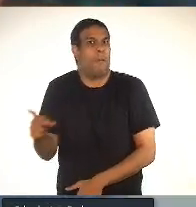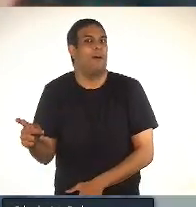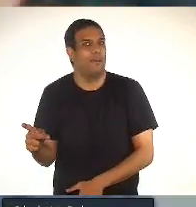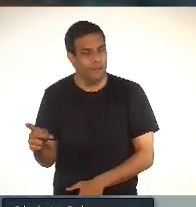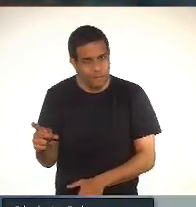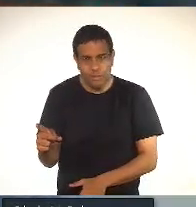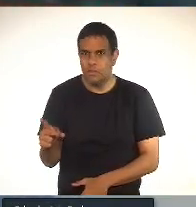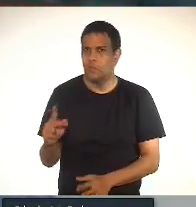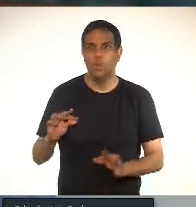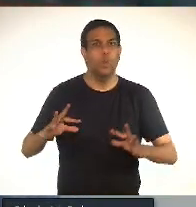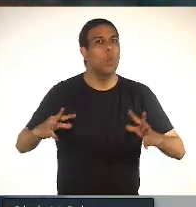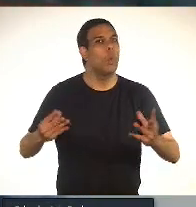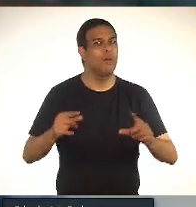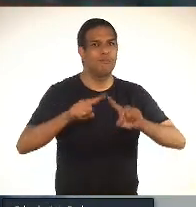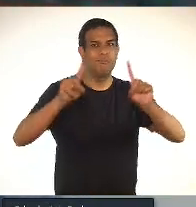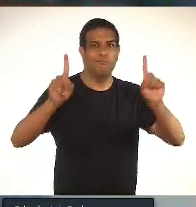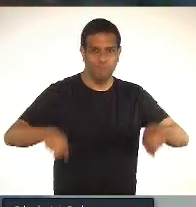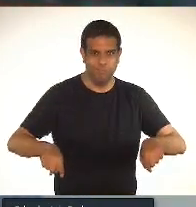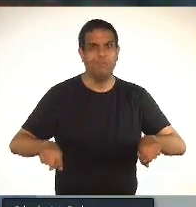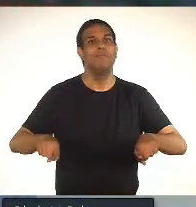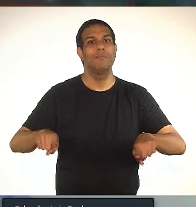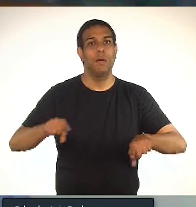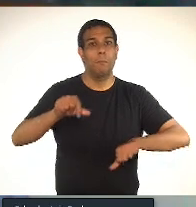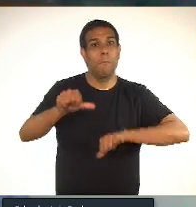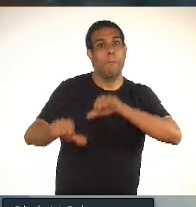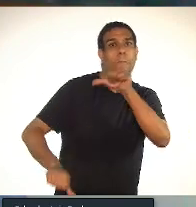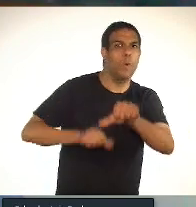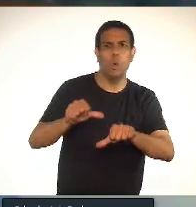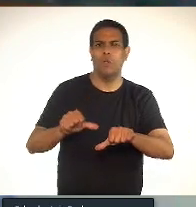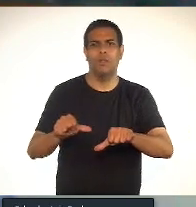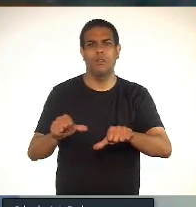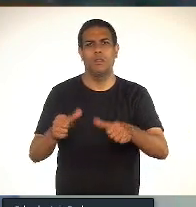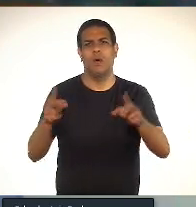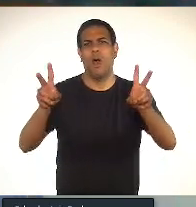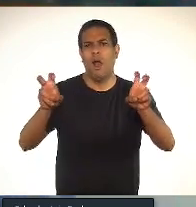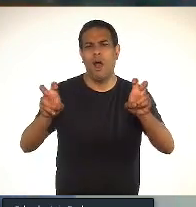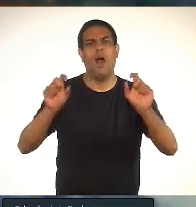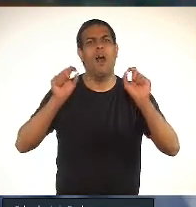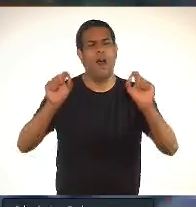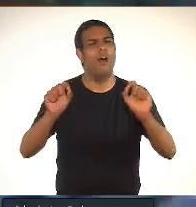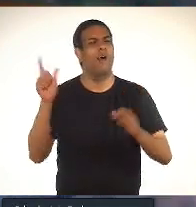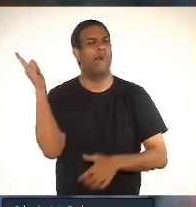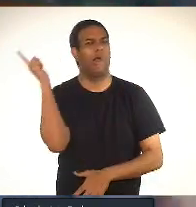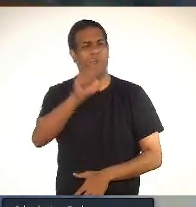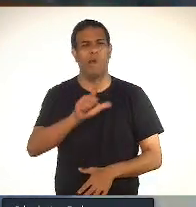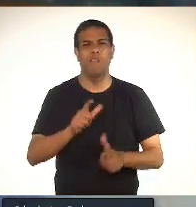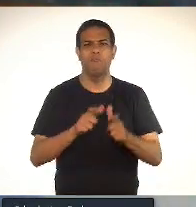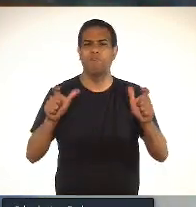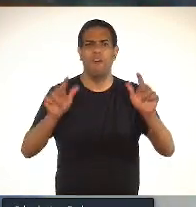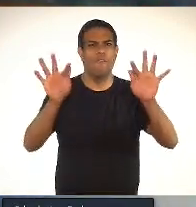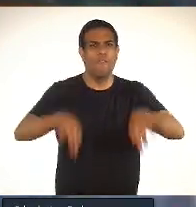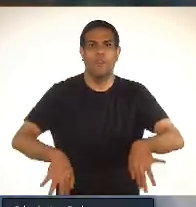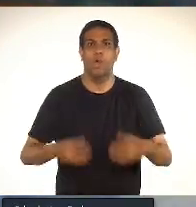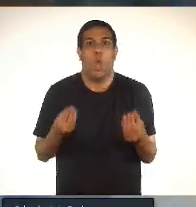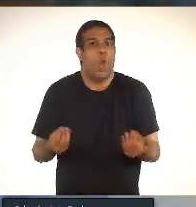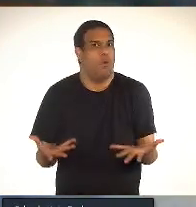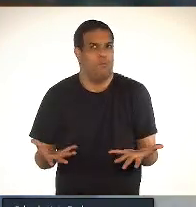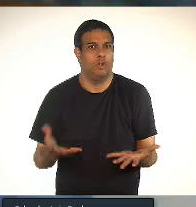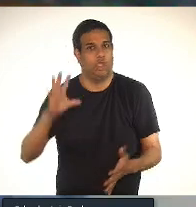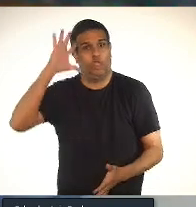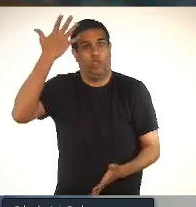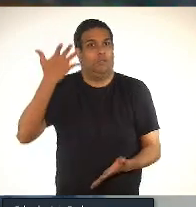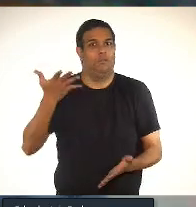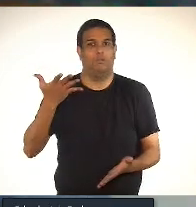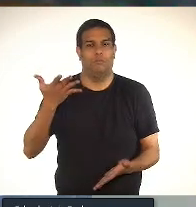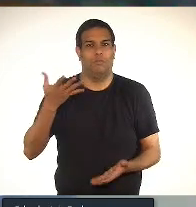e pensionistas tocarem para subir, né, é que o rombo acaba, porque não tem mais saída, você